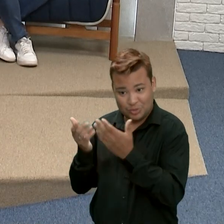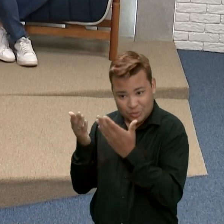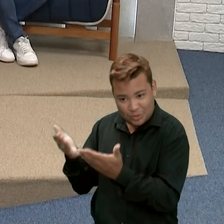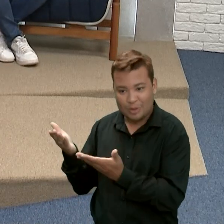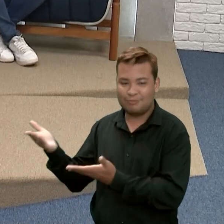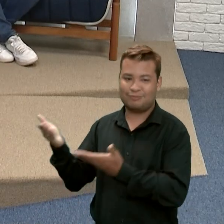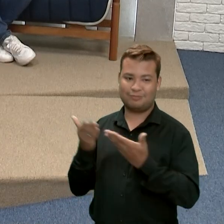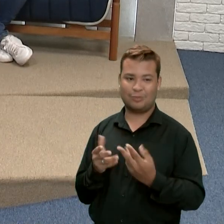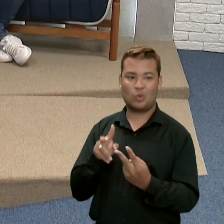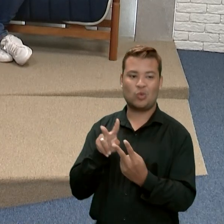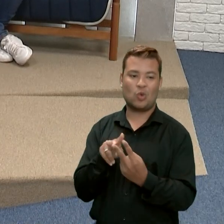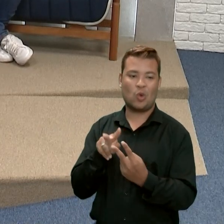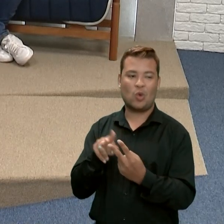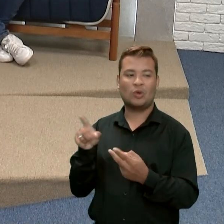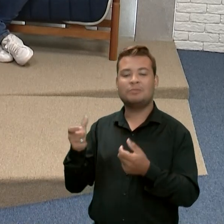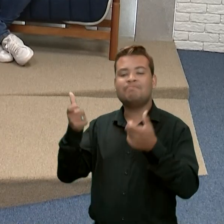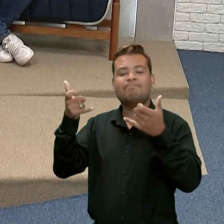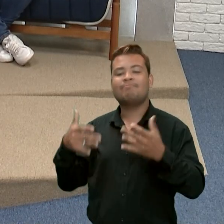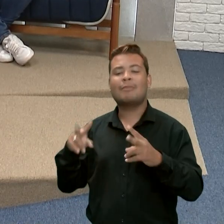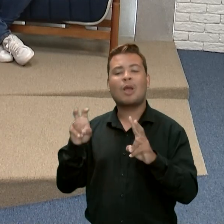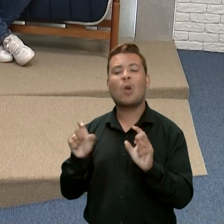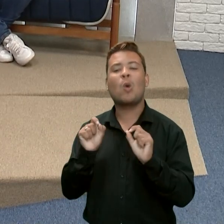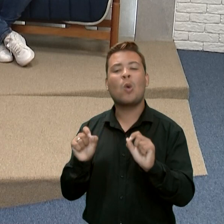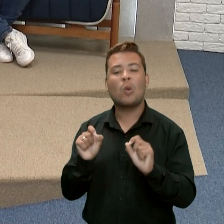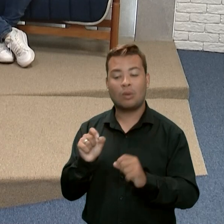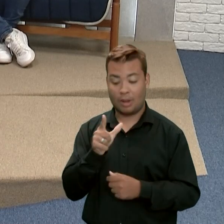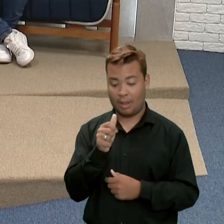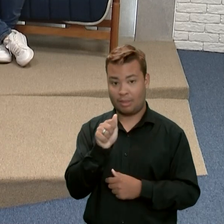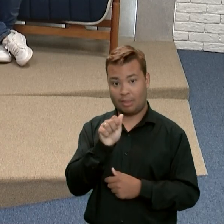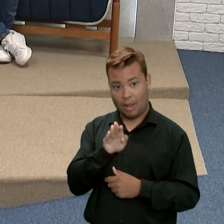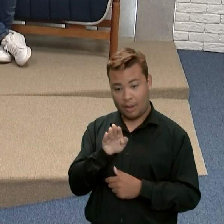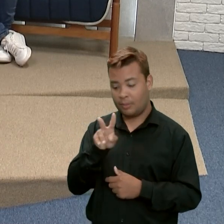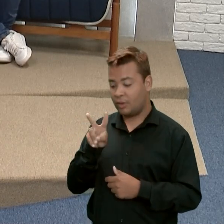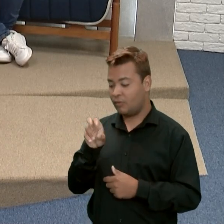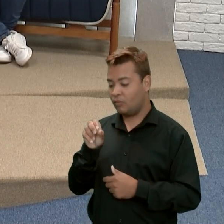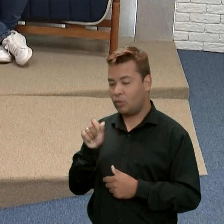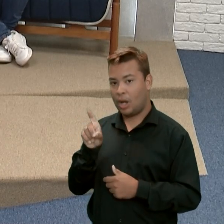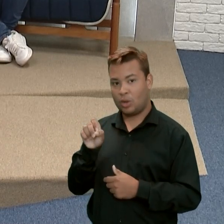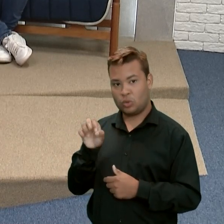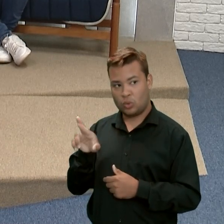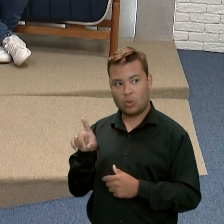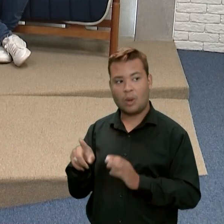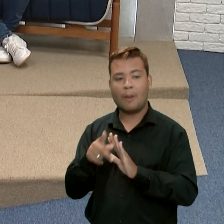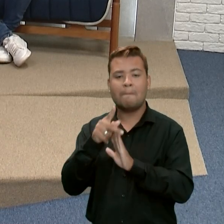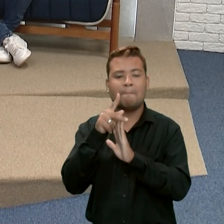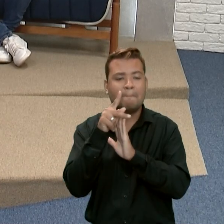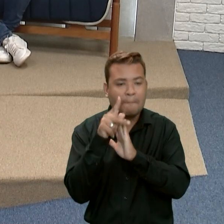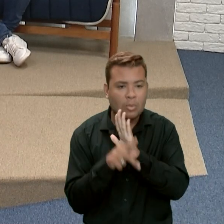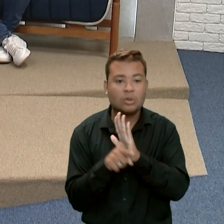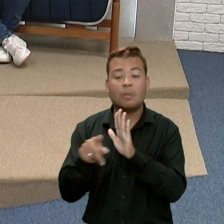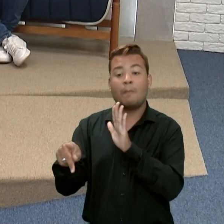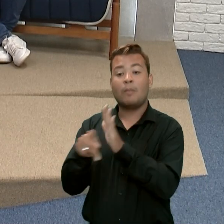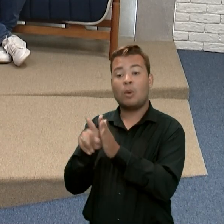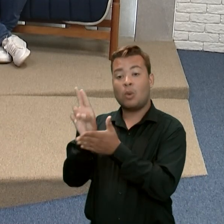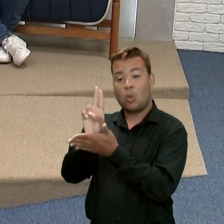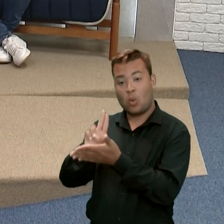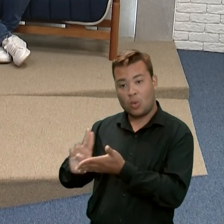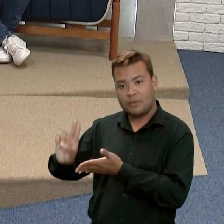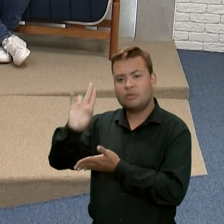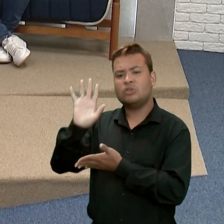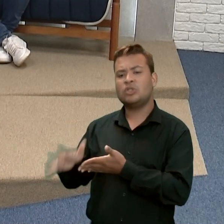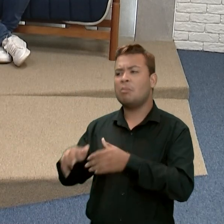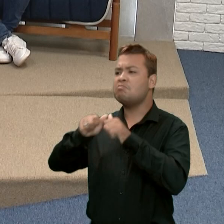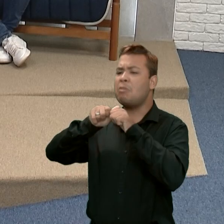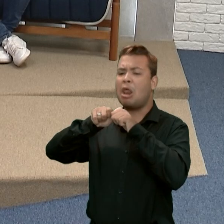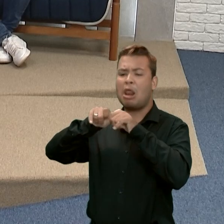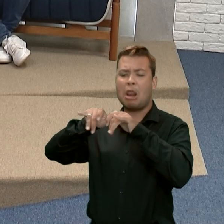nossos convidados de hoje, falando sobre o Laboratório Voador, que é um projeto aqui da nossa universidade que tem ganhado o mundo, né? Então,